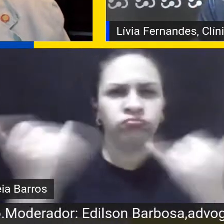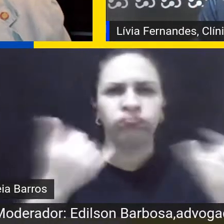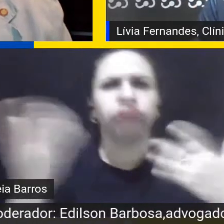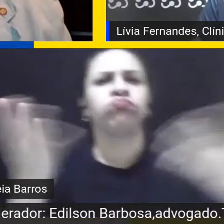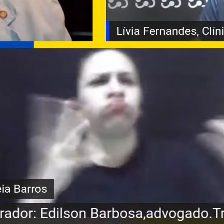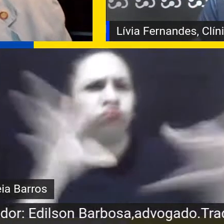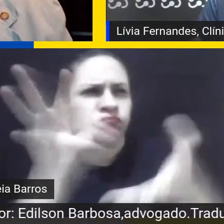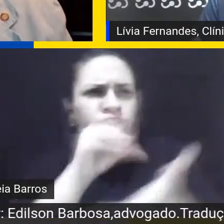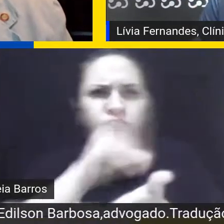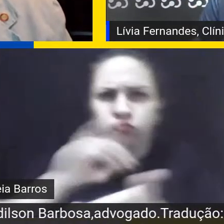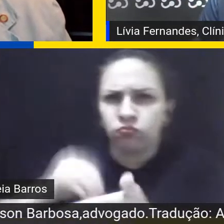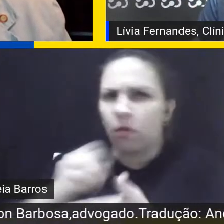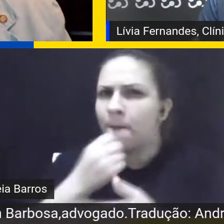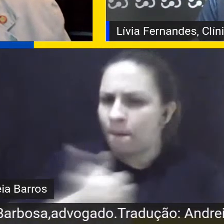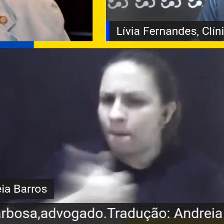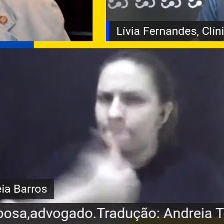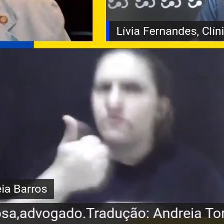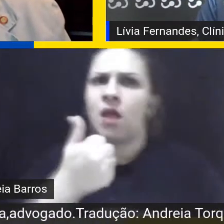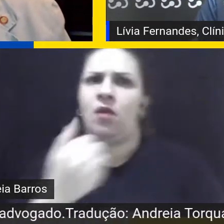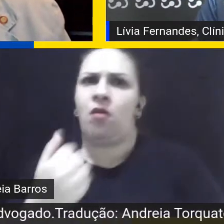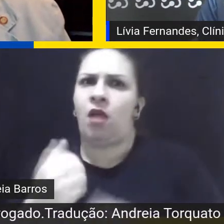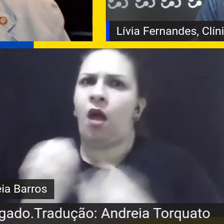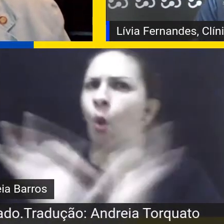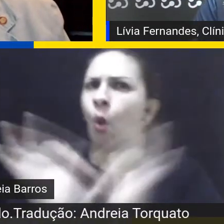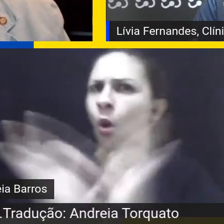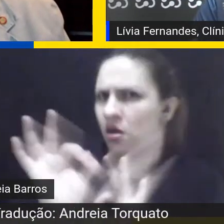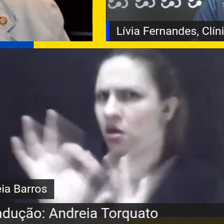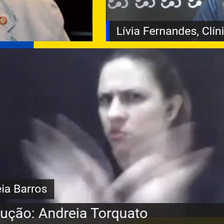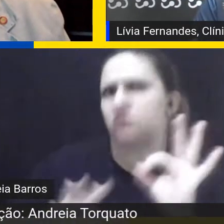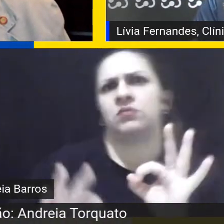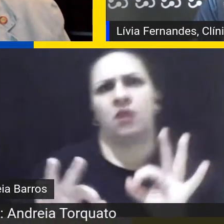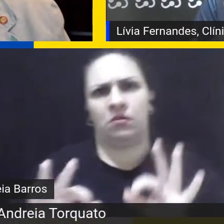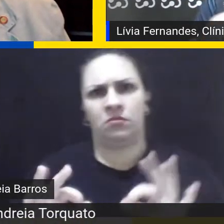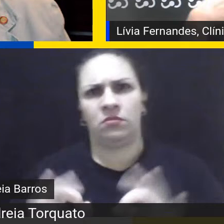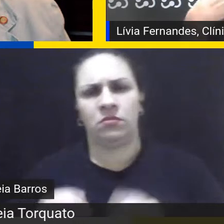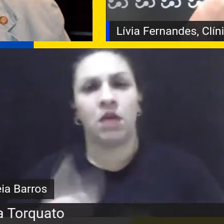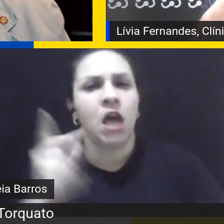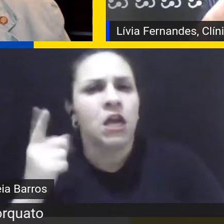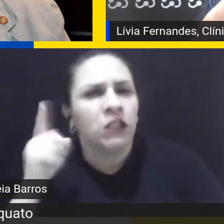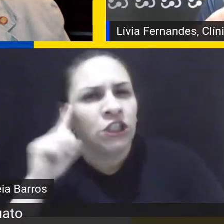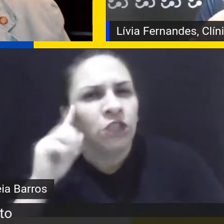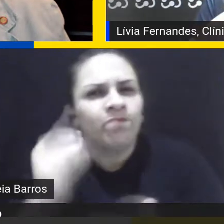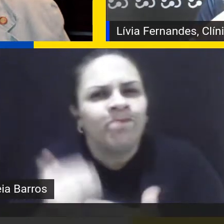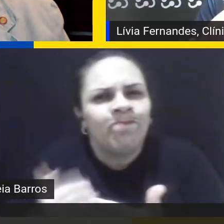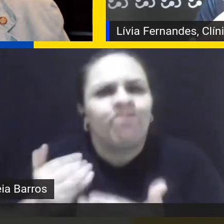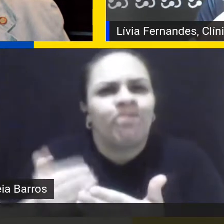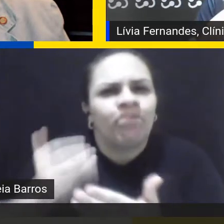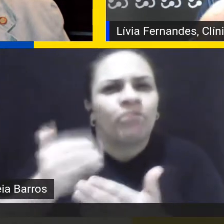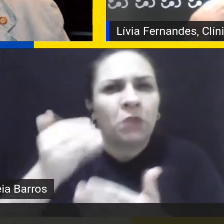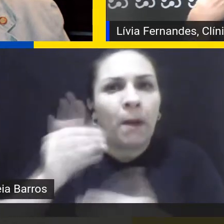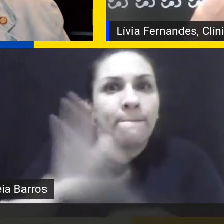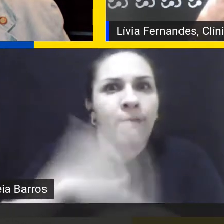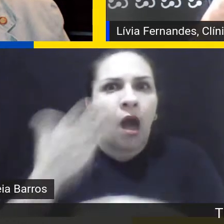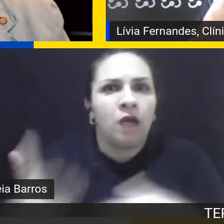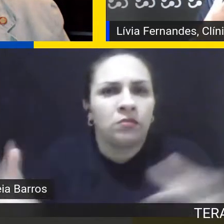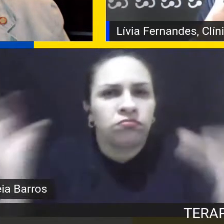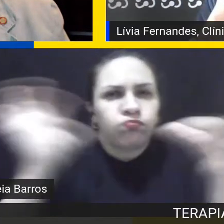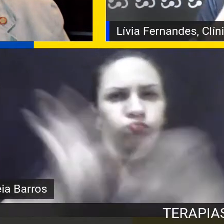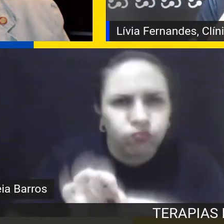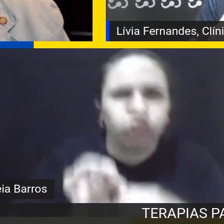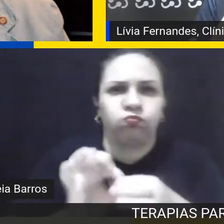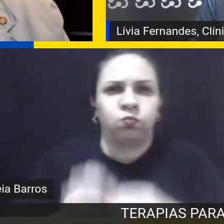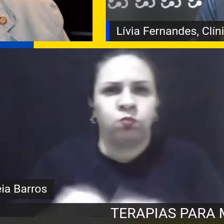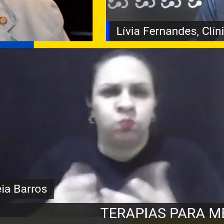melhore também. E a gente vem cada vez mais implantando e fincando